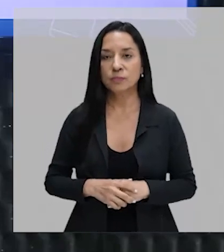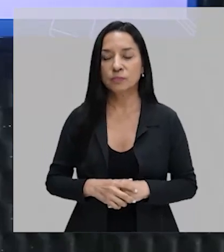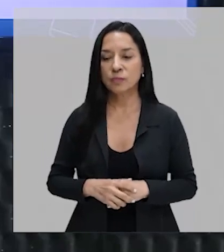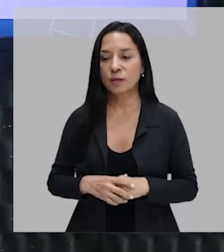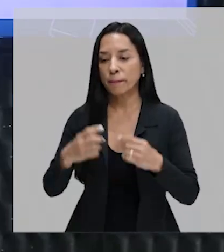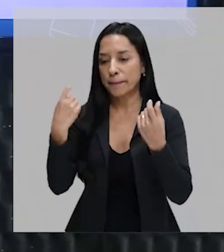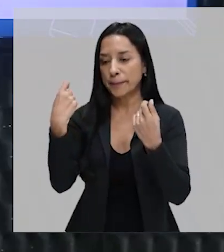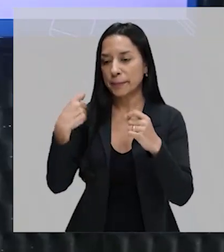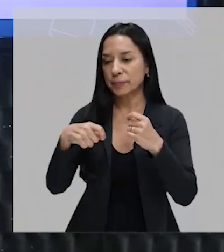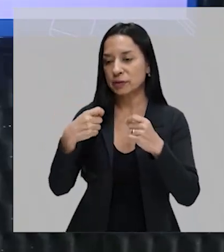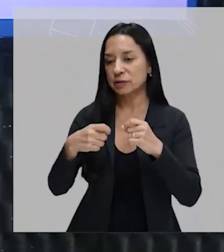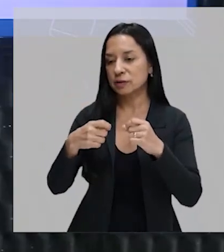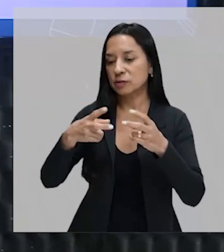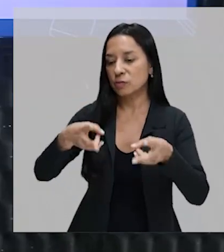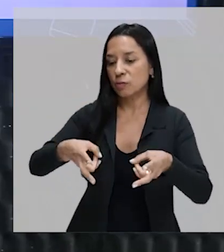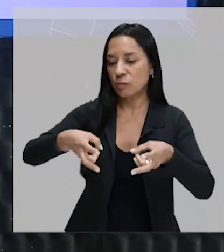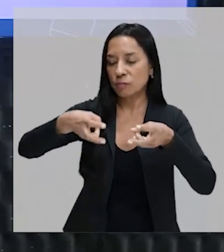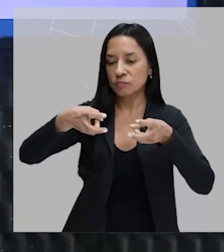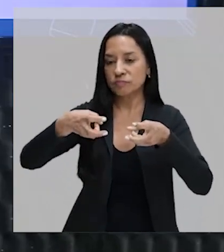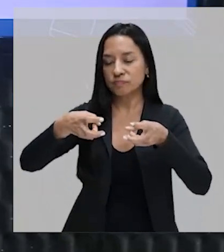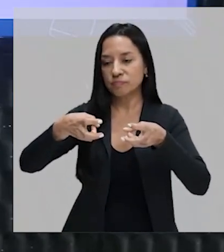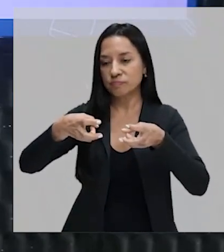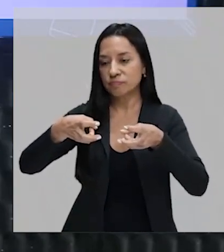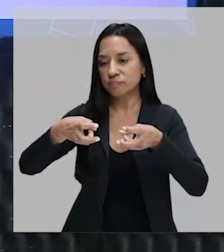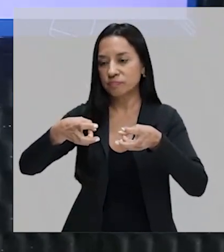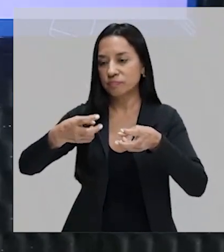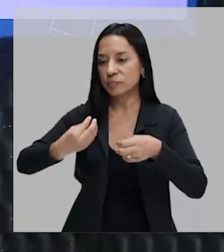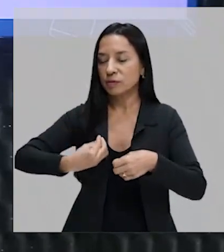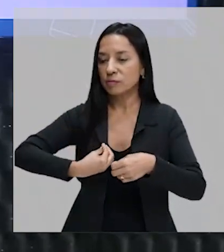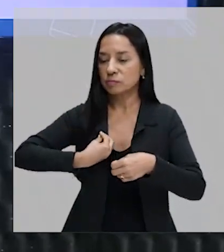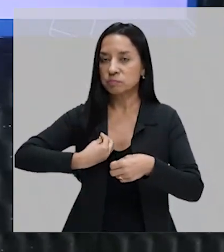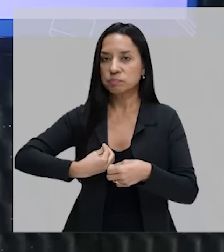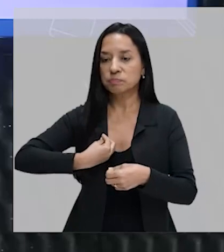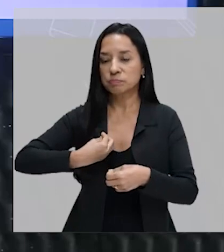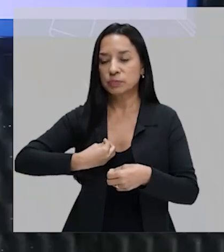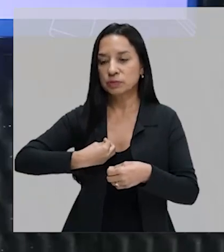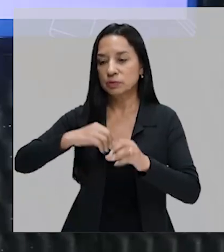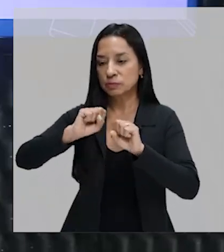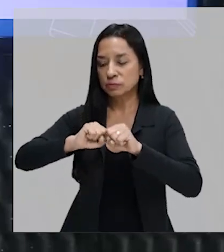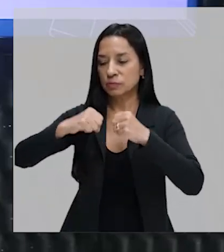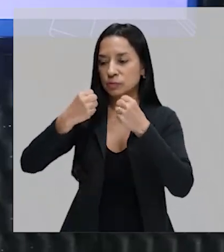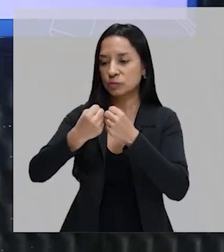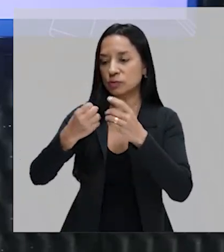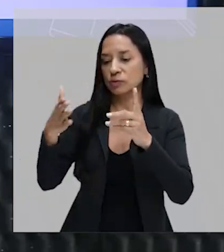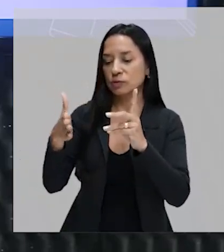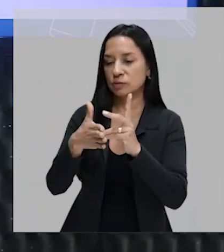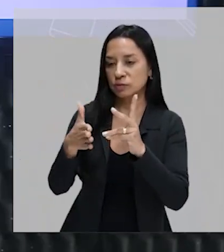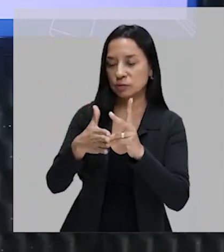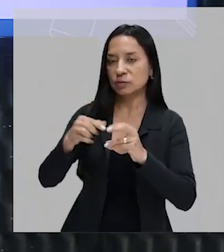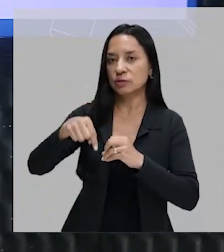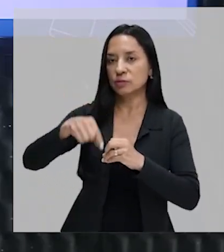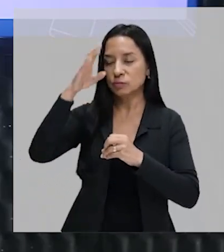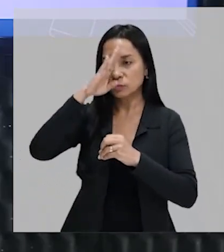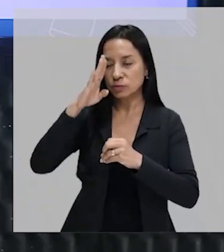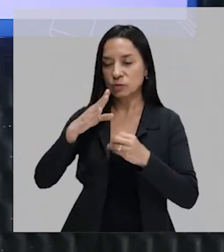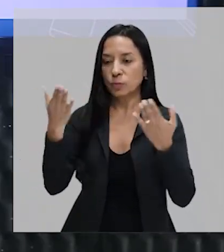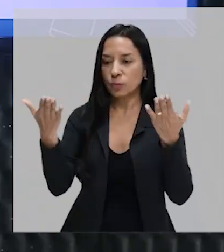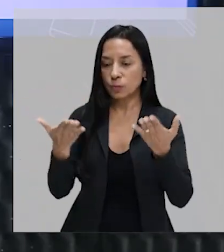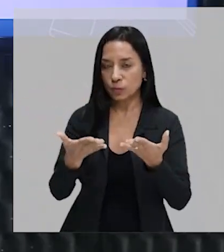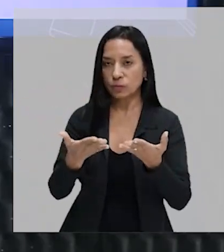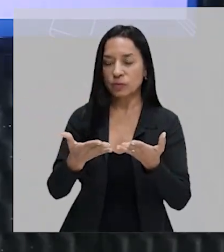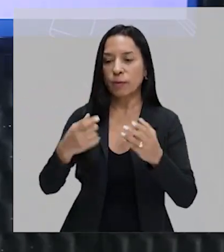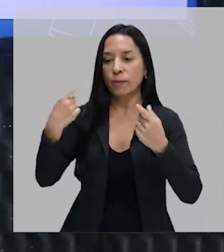Então é preciso se observar a presença dessas sociedades indígenas no Brasil atual.